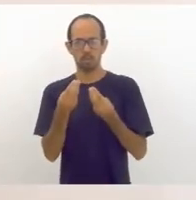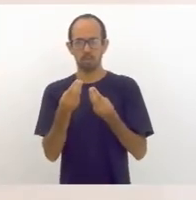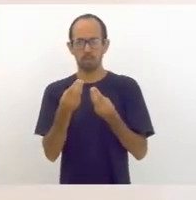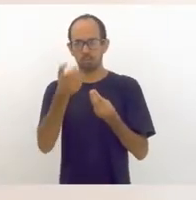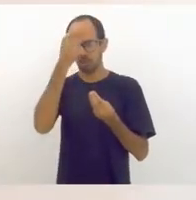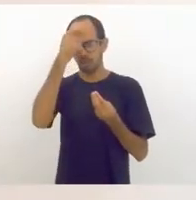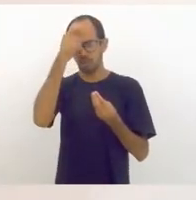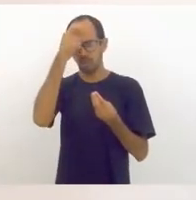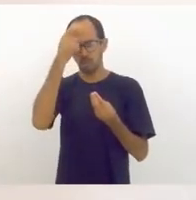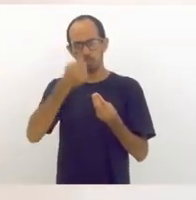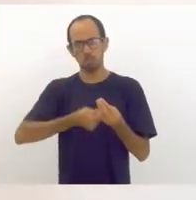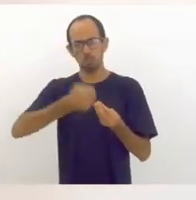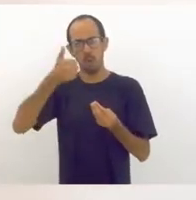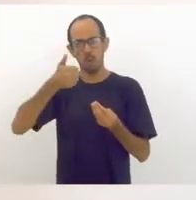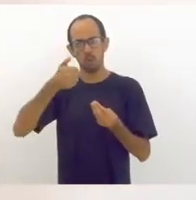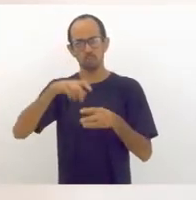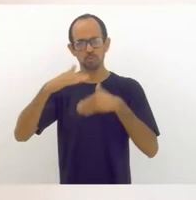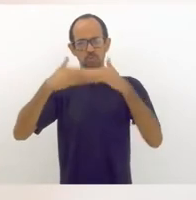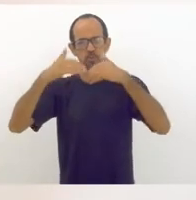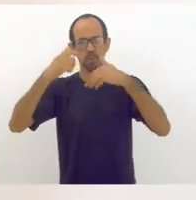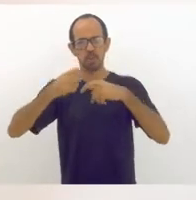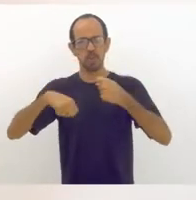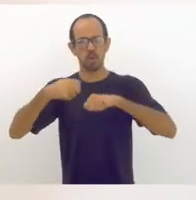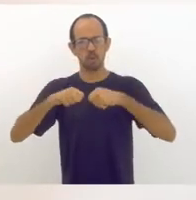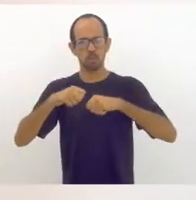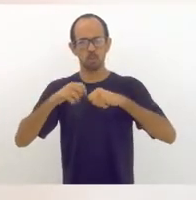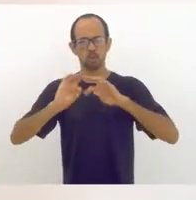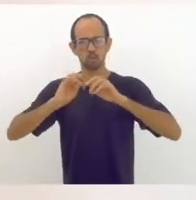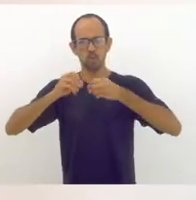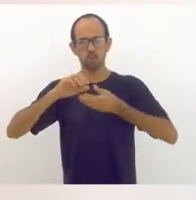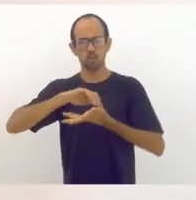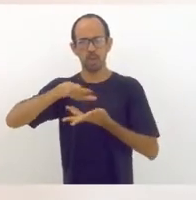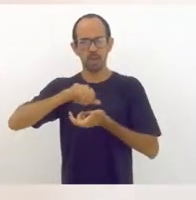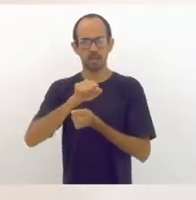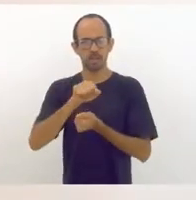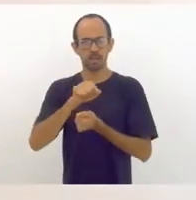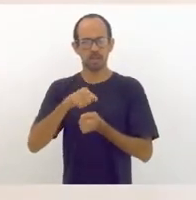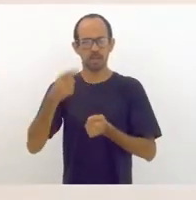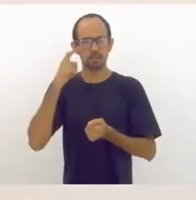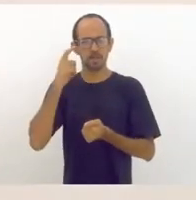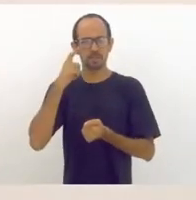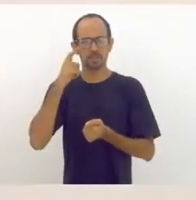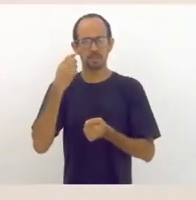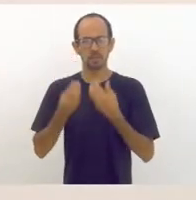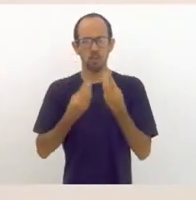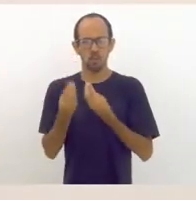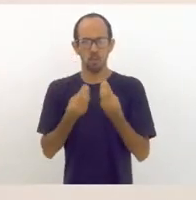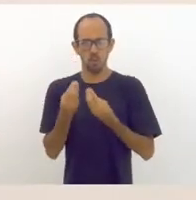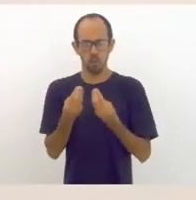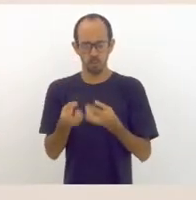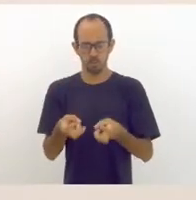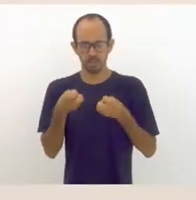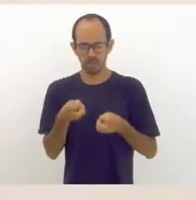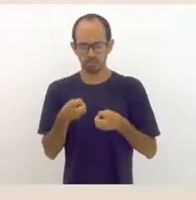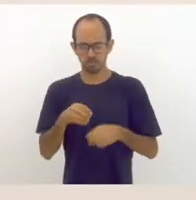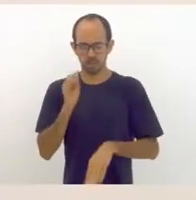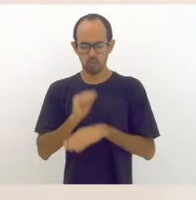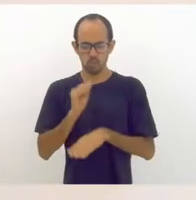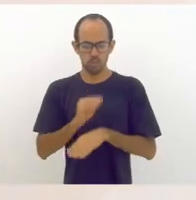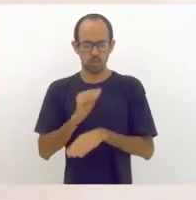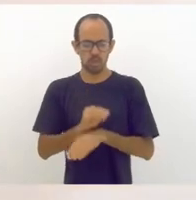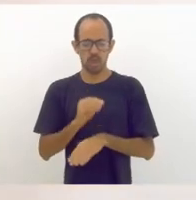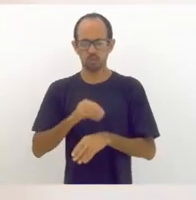Porque hoje em dia todo mundo está pensando, e todo o planeta, quando fala todo mundo, fala todo o planeta, está pensando em como conciliar o desenvolvimento com a preservação